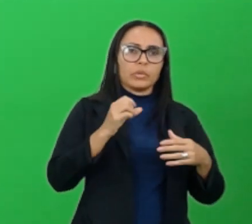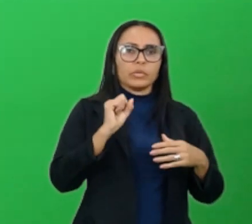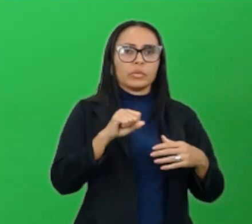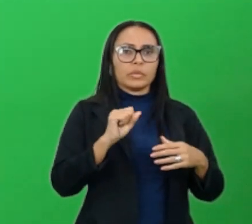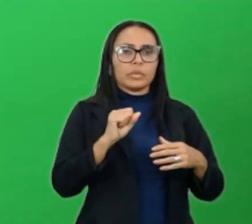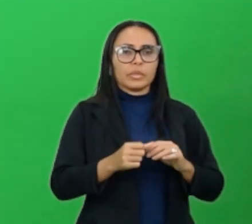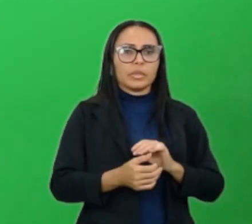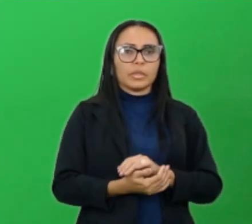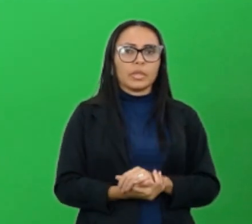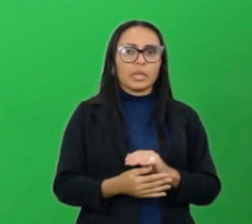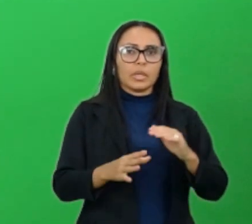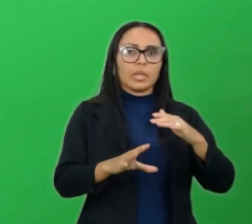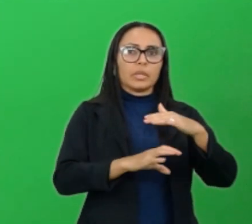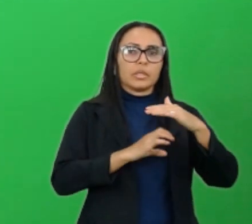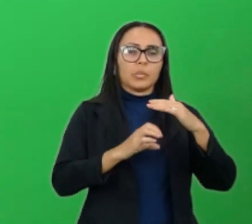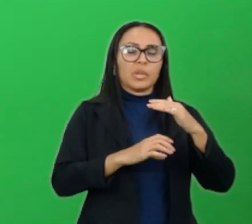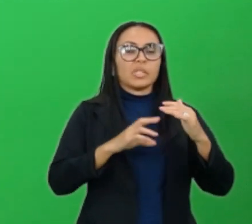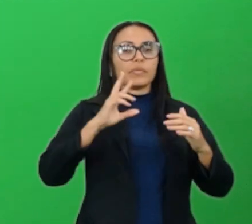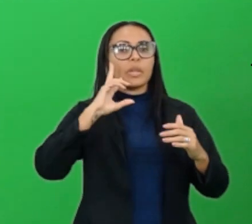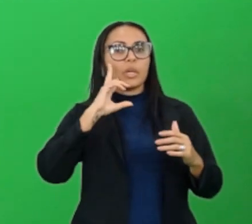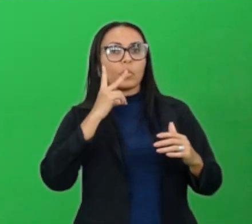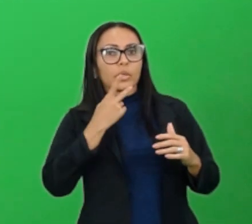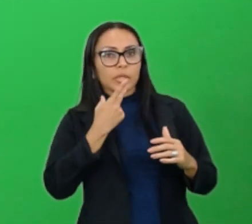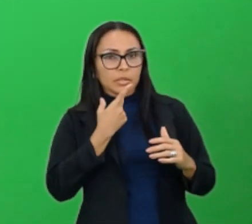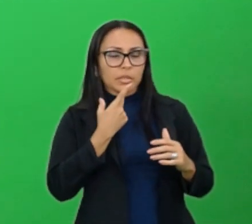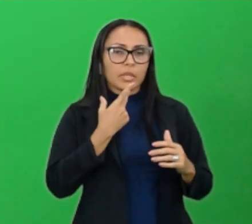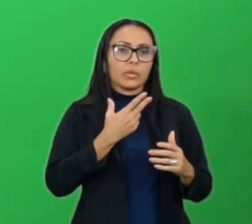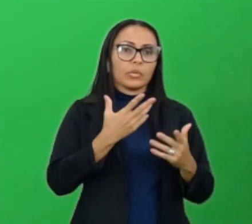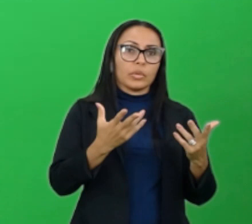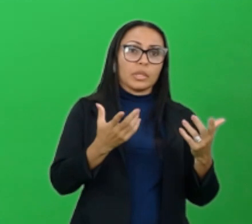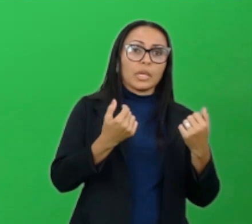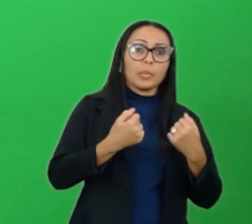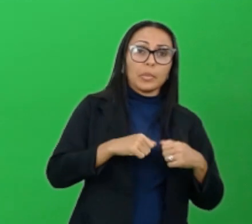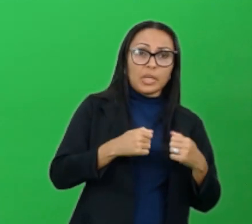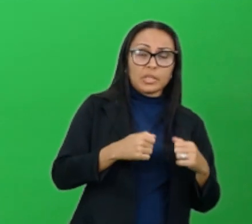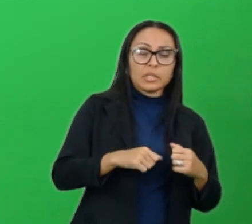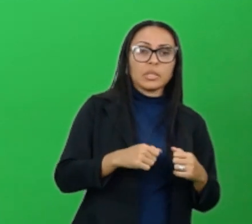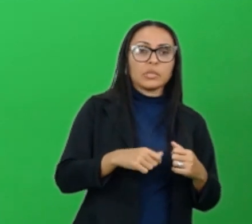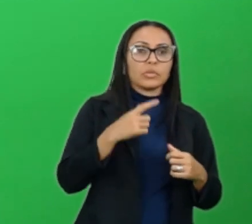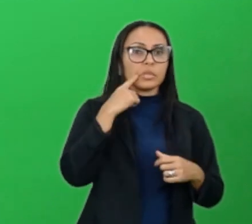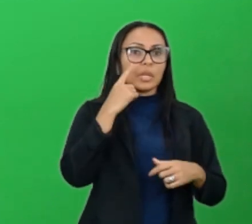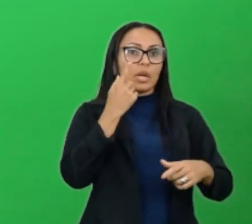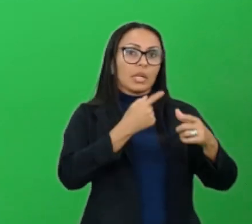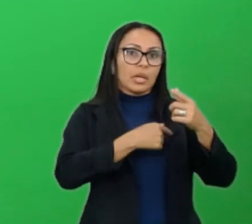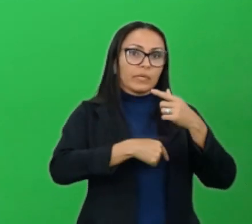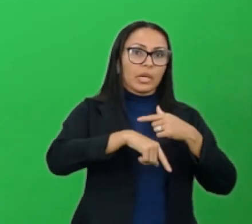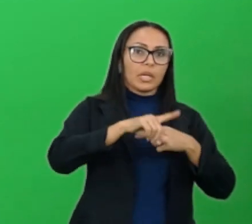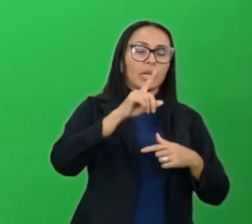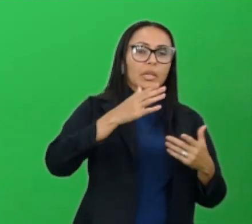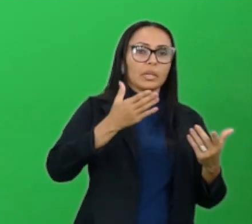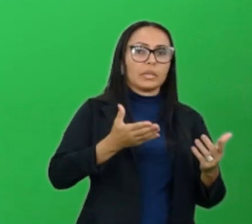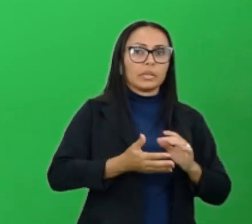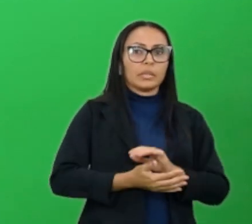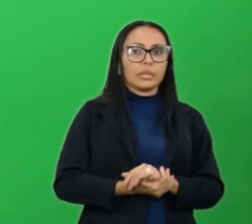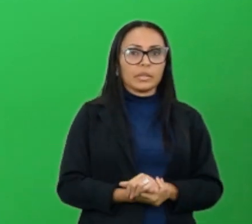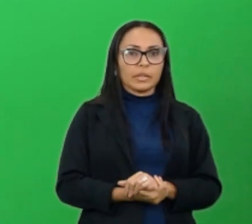vêm reconhecendo cada vez mais a necessidade de alavancar iniciativas inovadoras. O total de empresas, né,